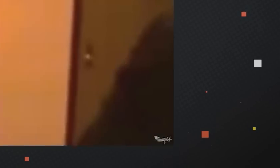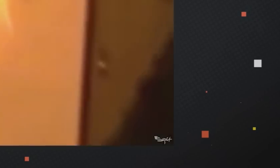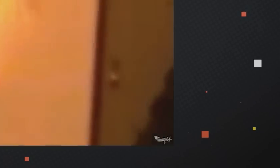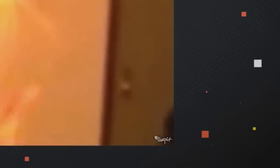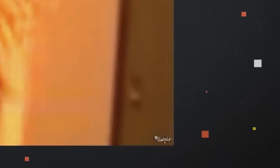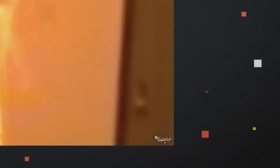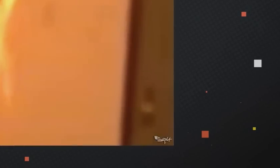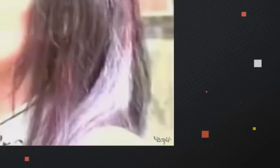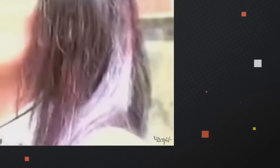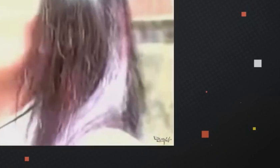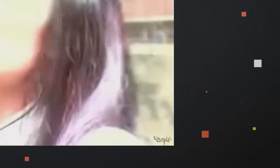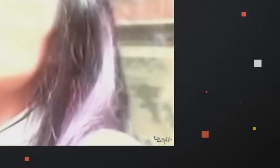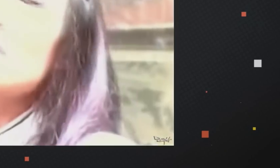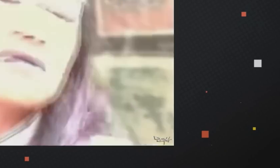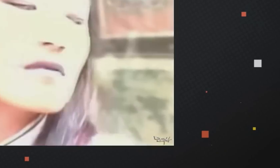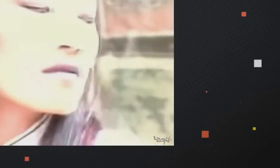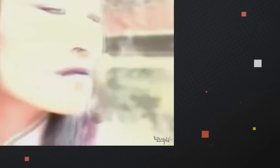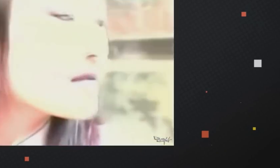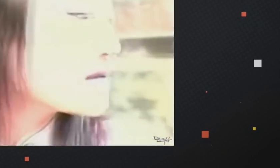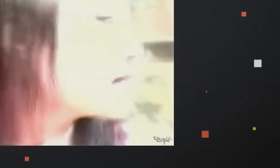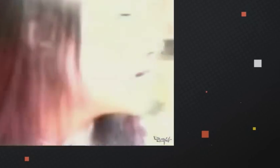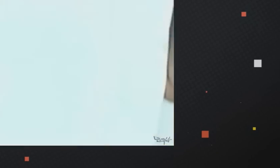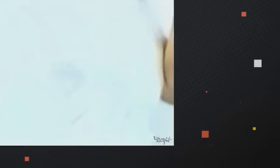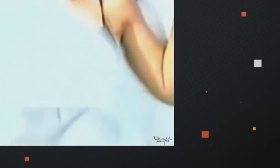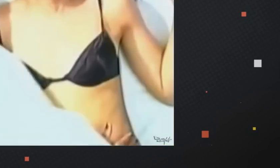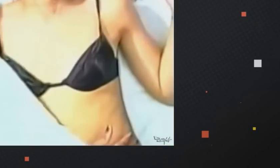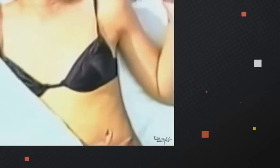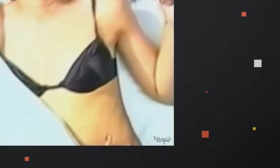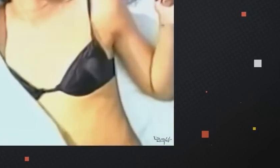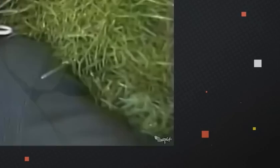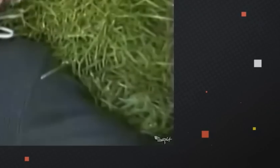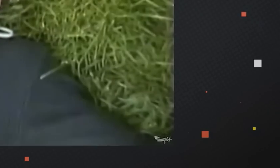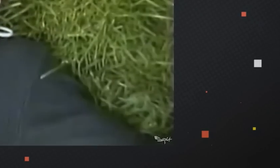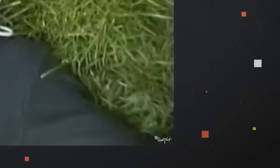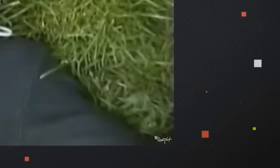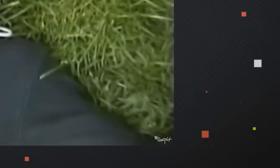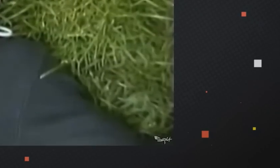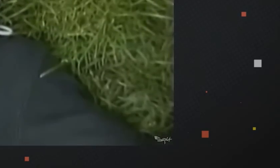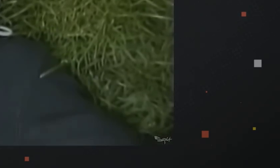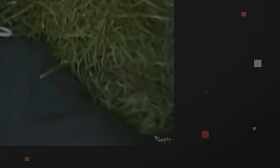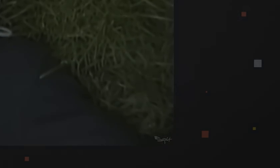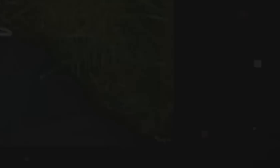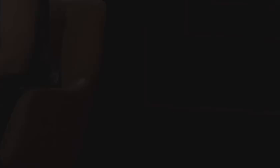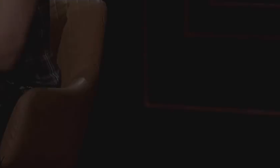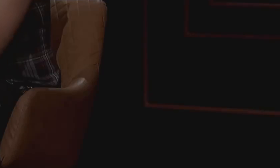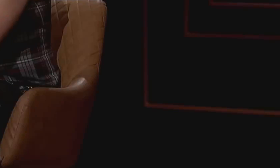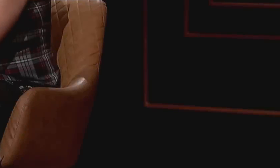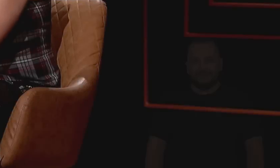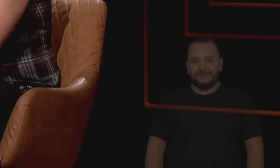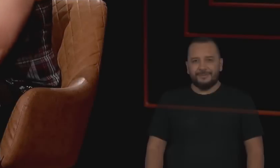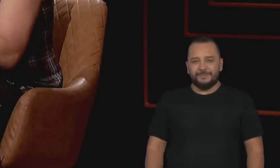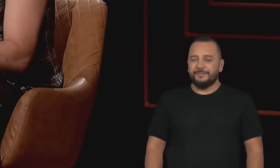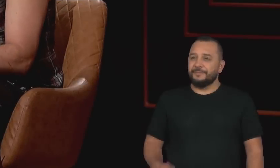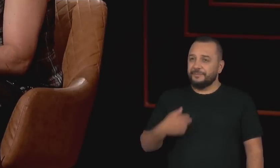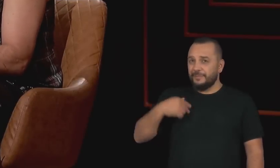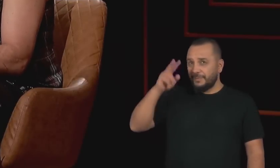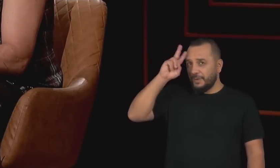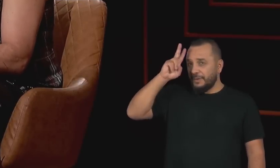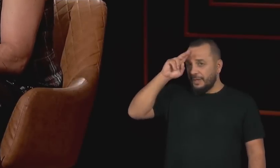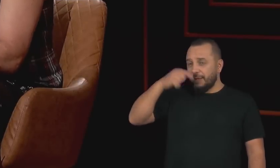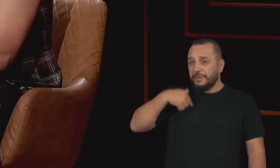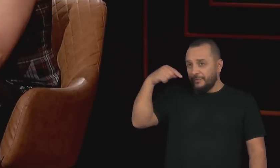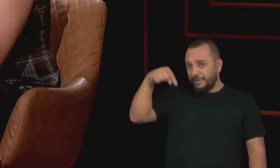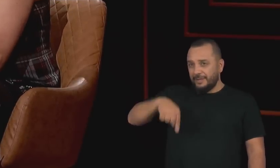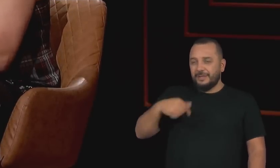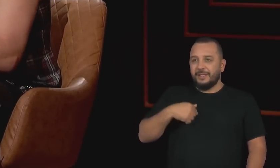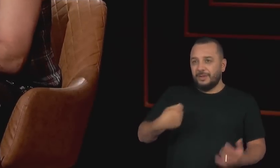NYC, so green hair, purple hair, shaved head, all in all. Eu me lembro quando eu vim tocar aqui, abrir para os